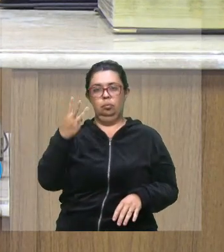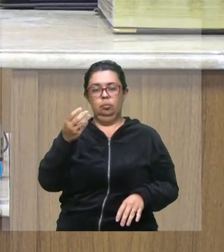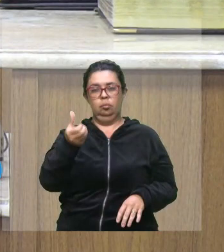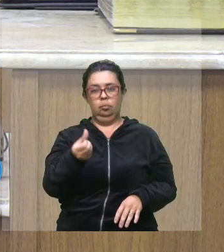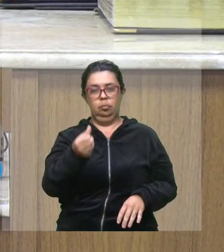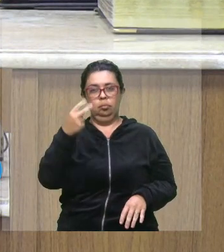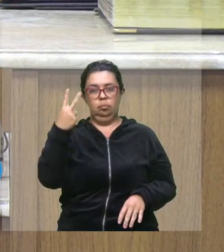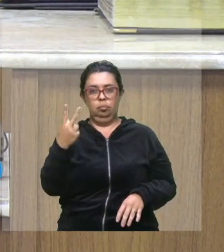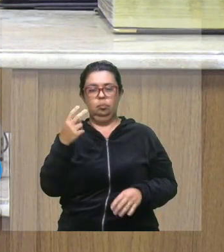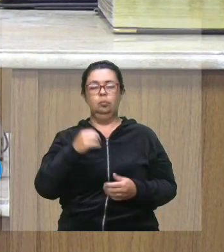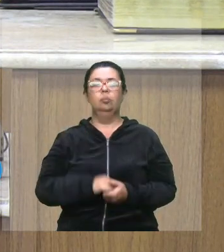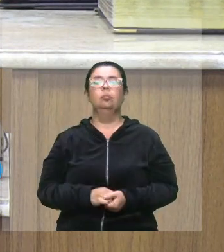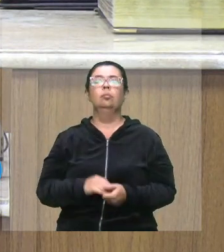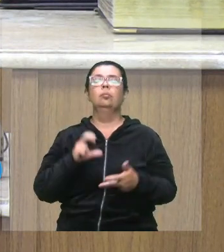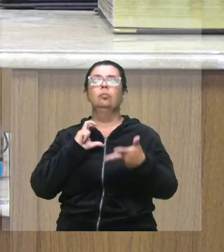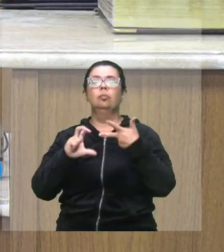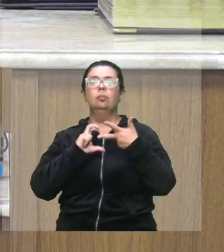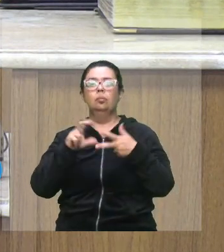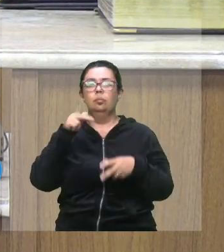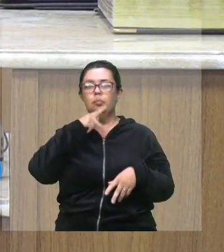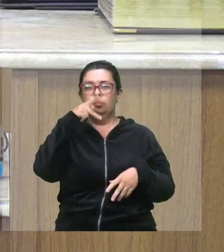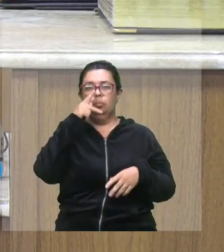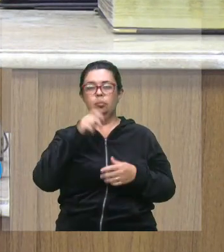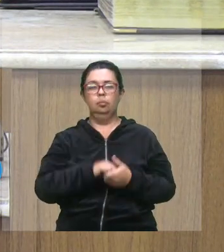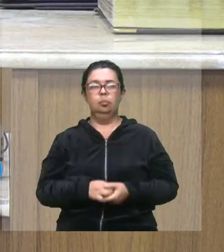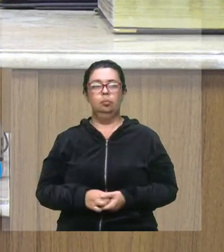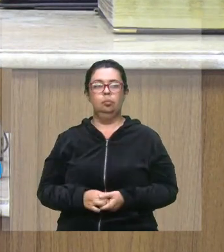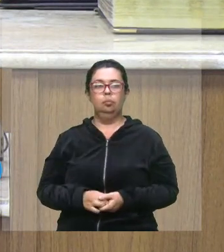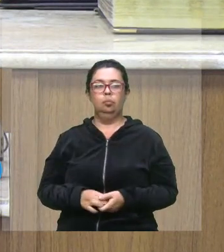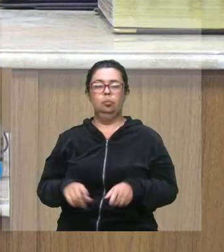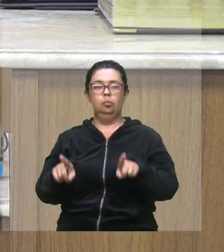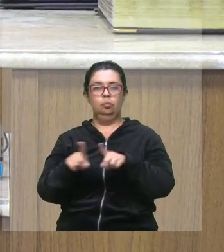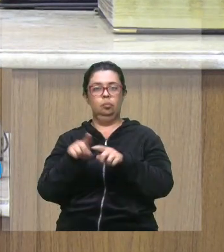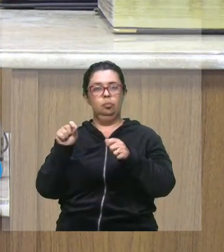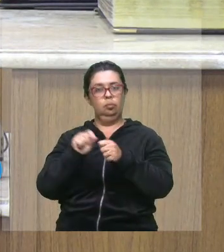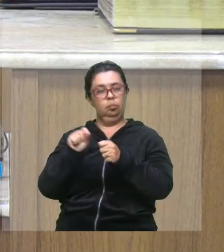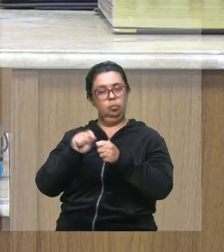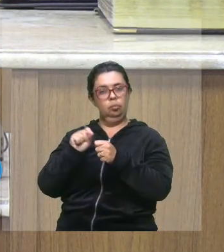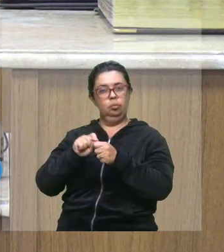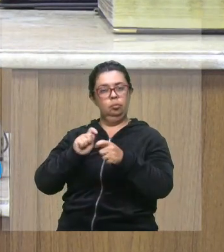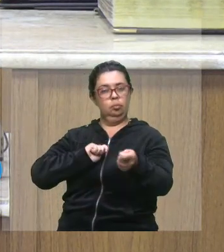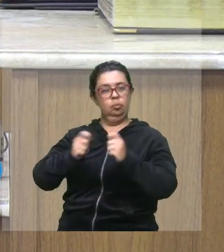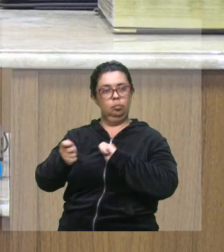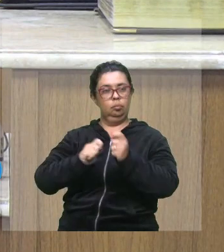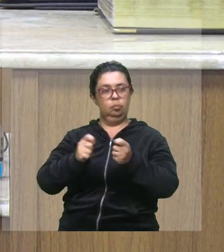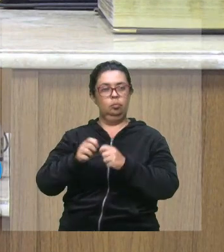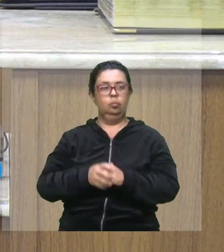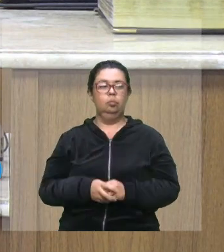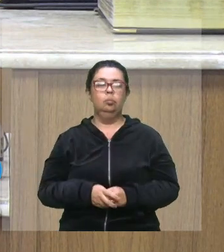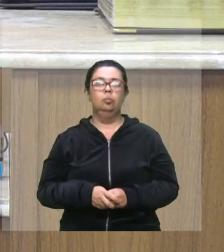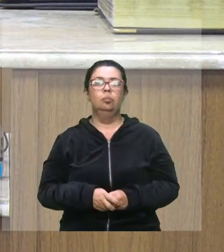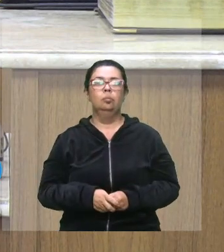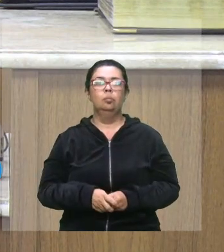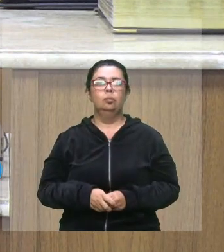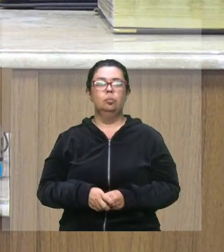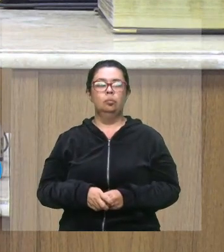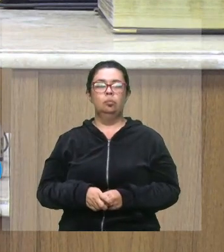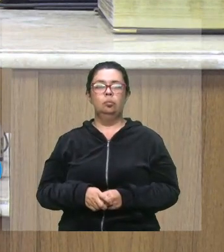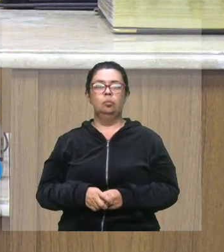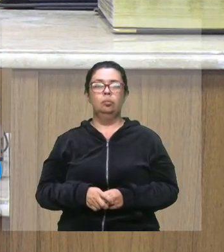9.362/2024 do Poder Executivo dispõe sobre o procedimento administrativo e uso de sistema digital